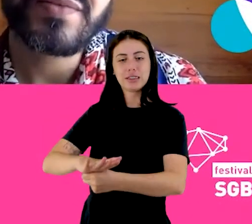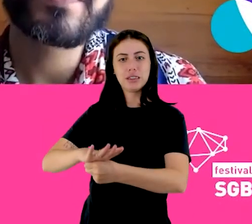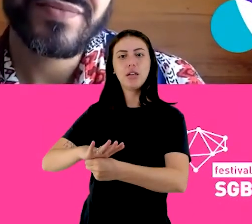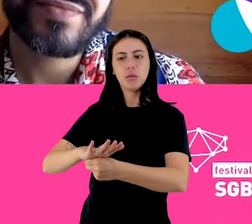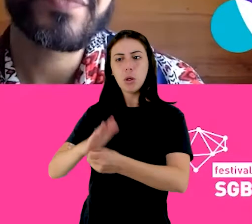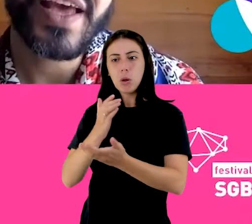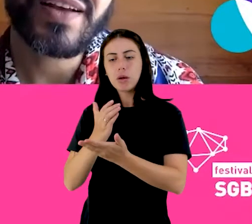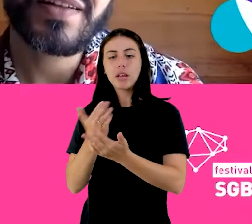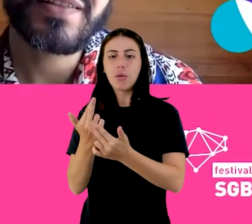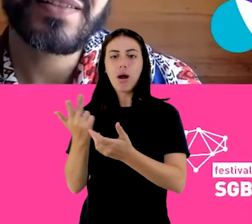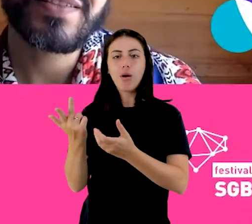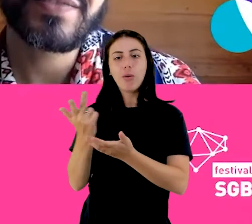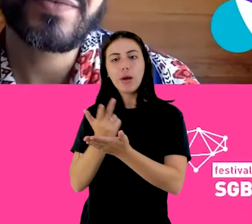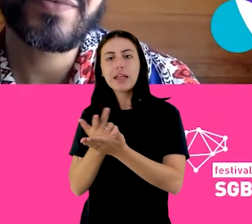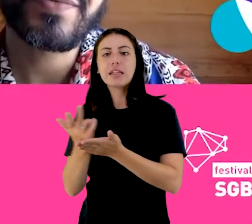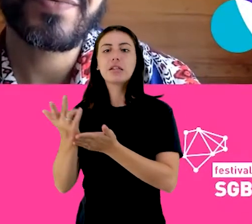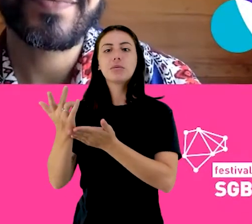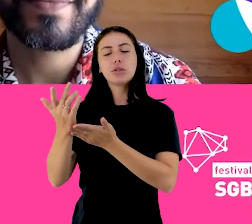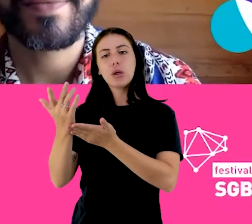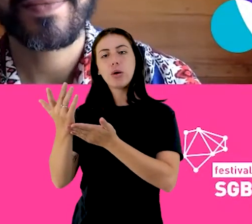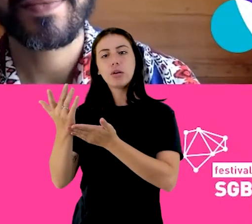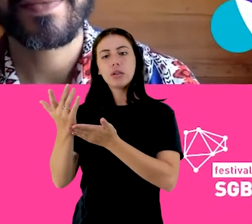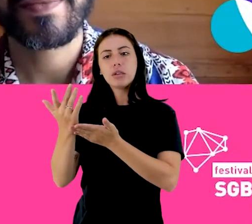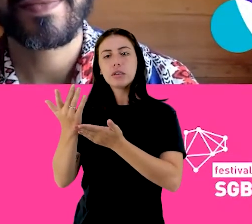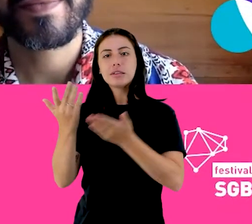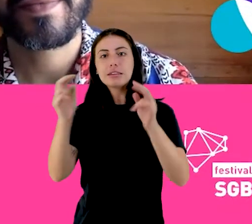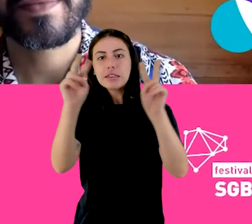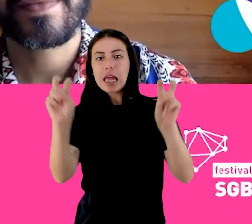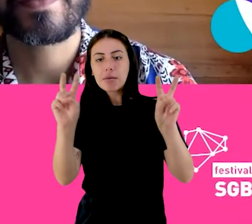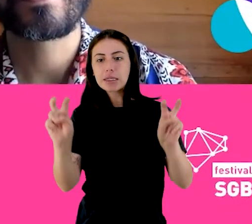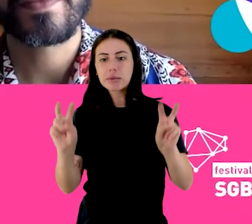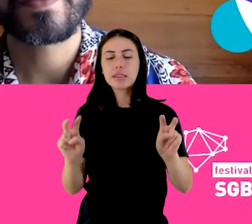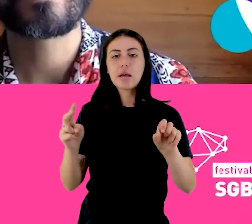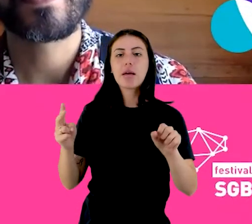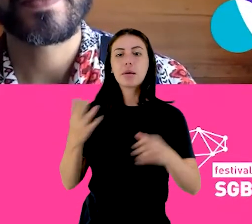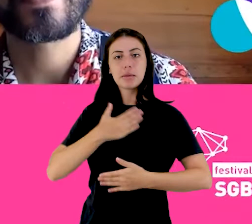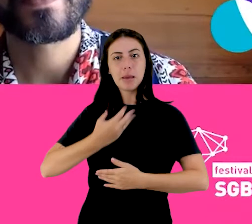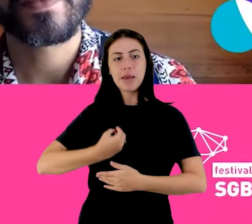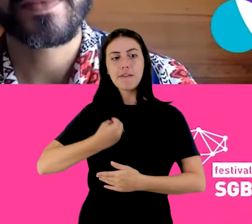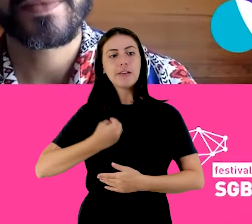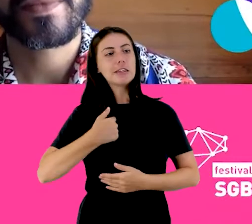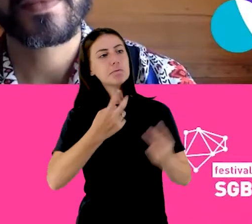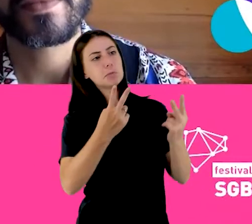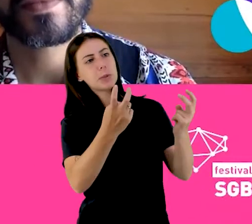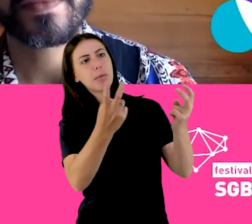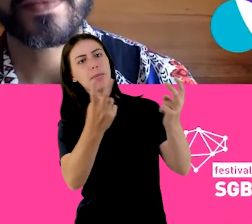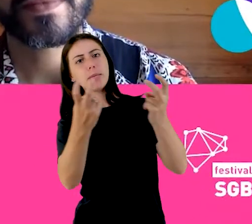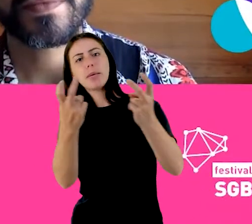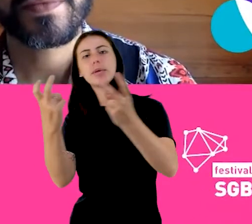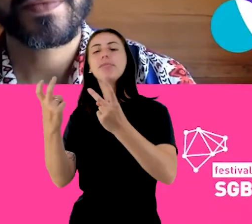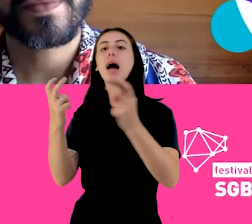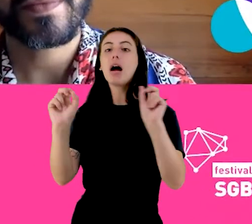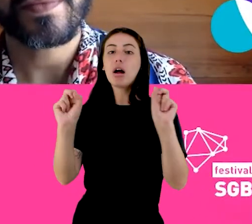sabe, também. E a política antirracista entrou para nunca mais sair, assim, pelo menos na minha vida. Então, o que acontece com